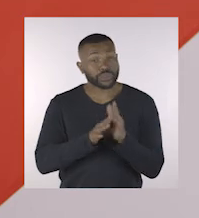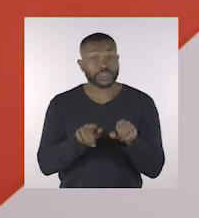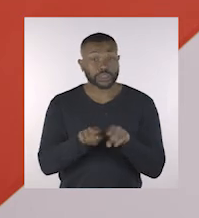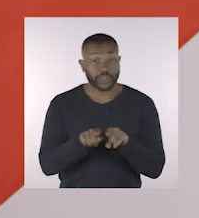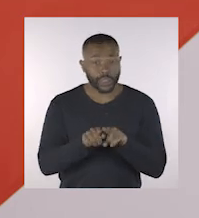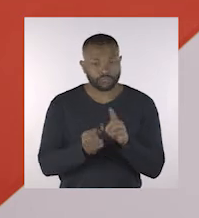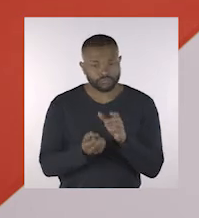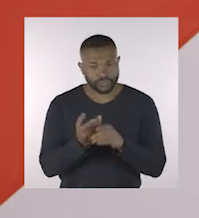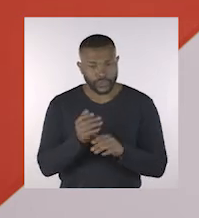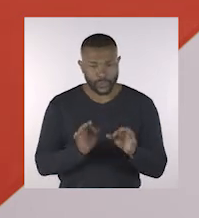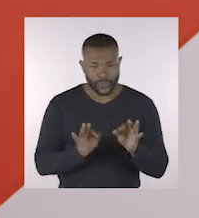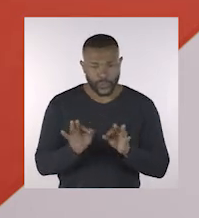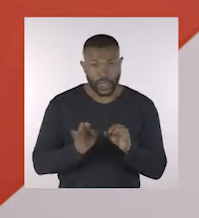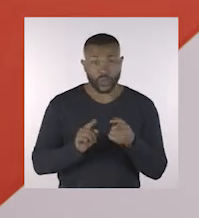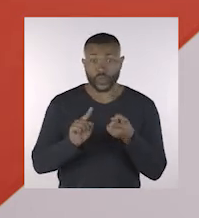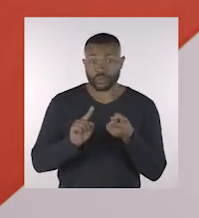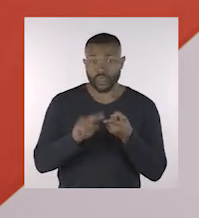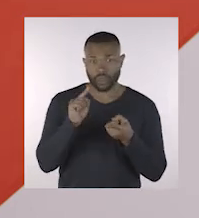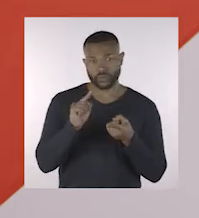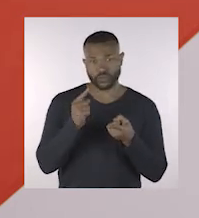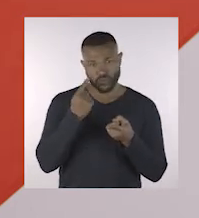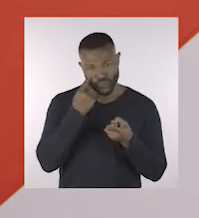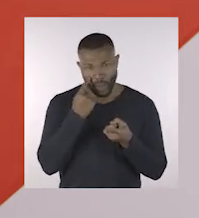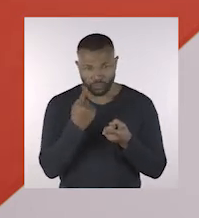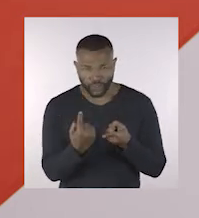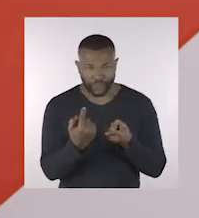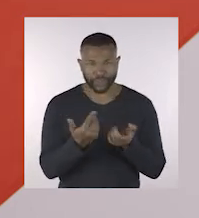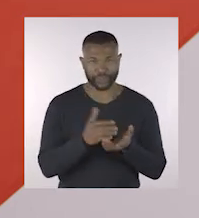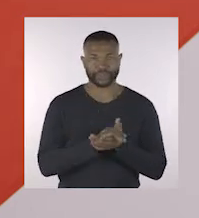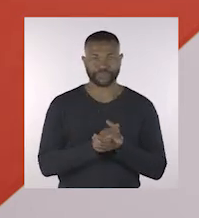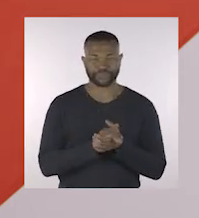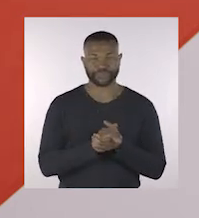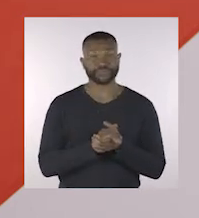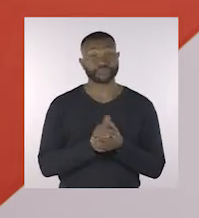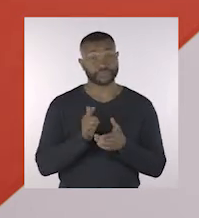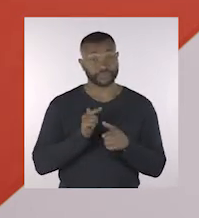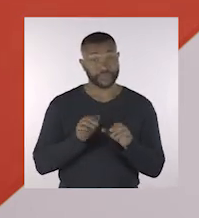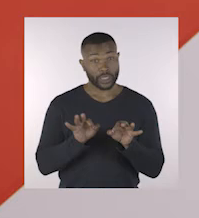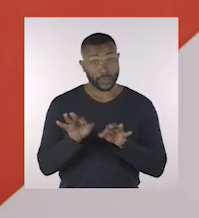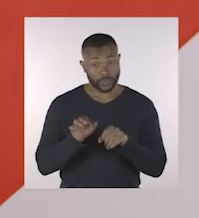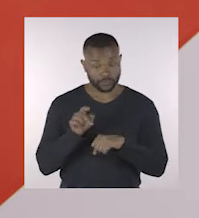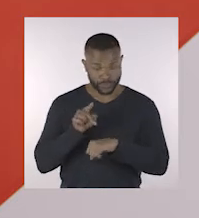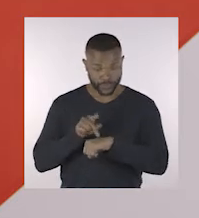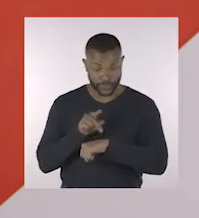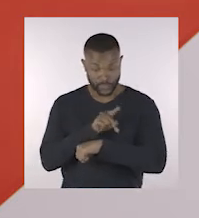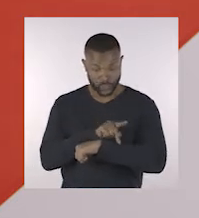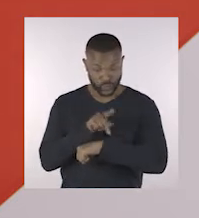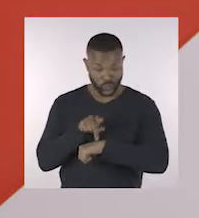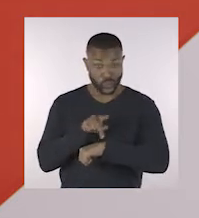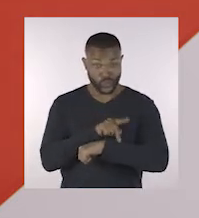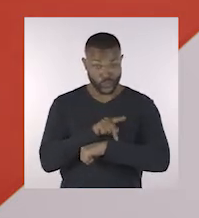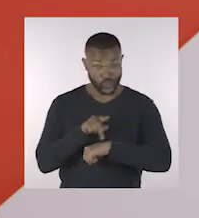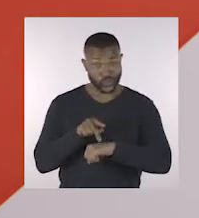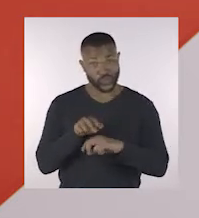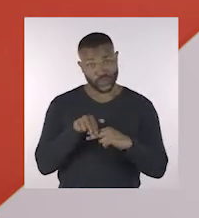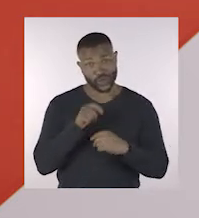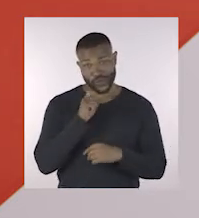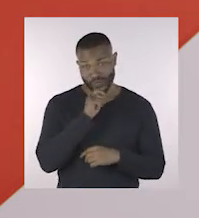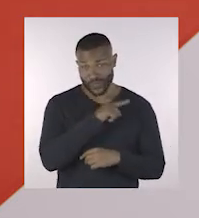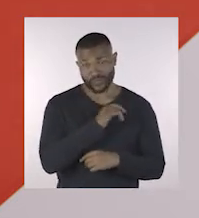um plano de testagem dessas crianças um plano pedagógico